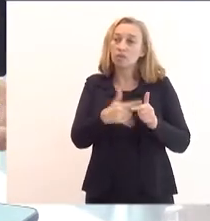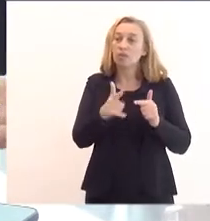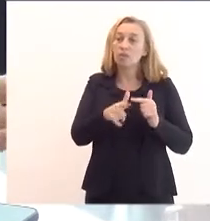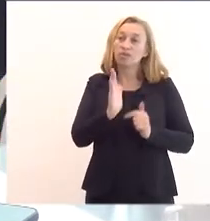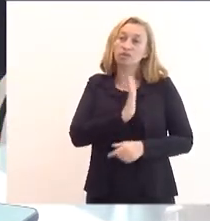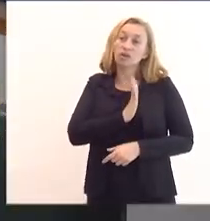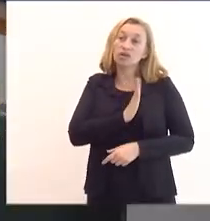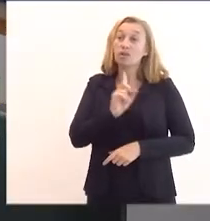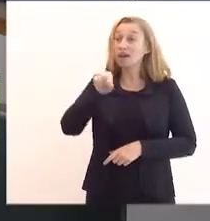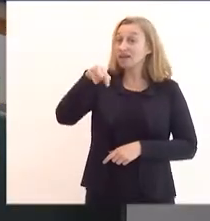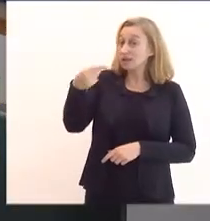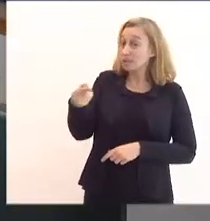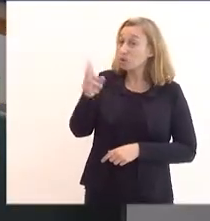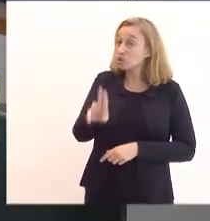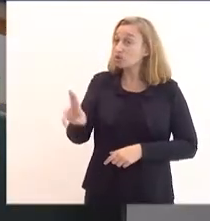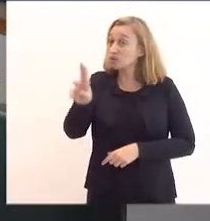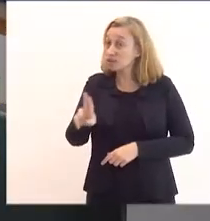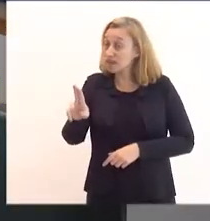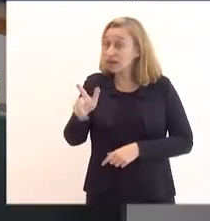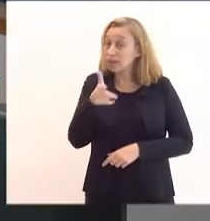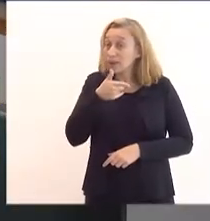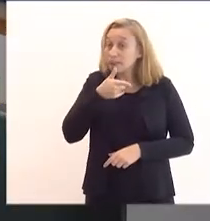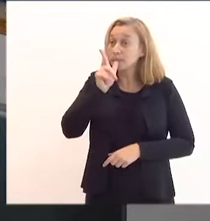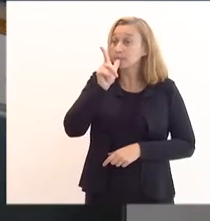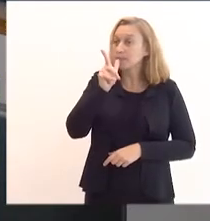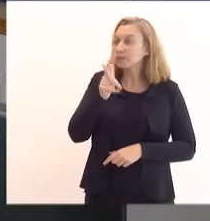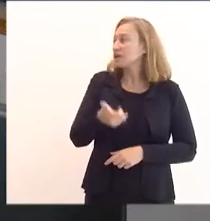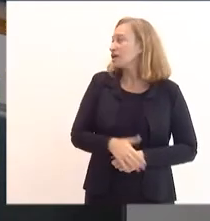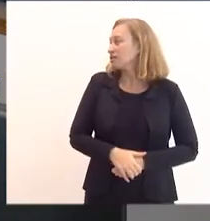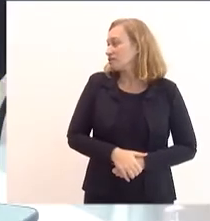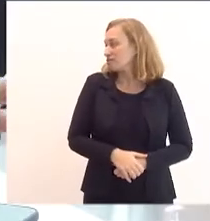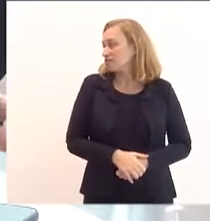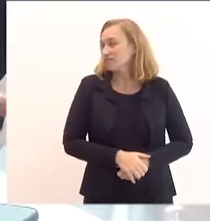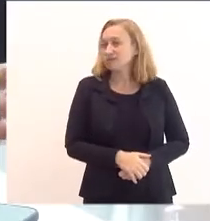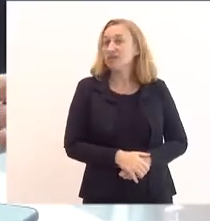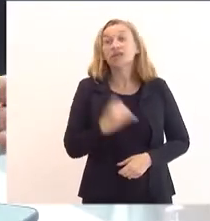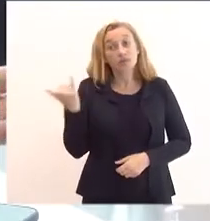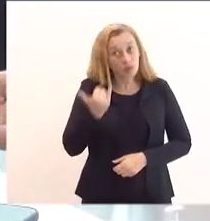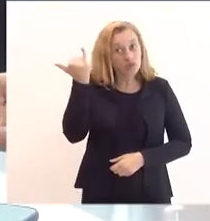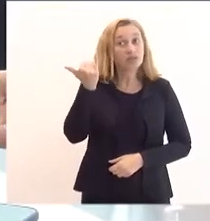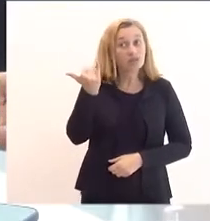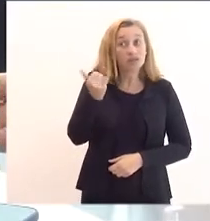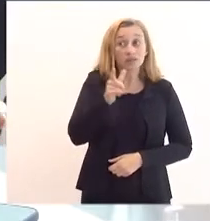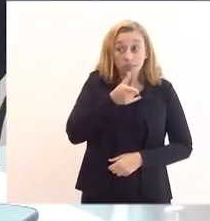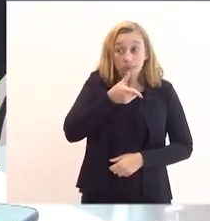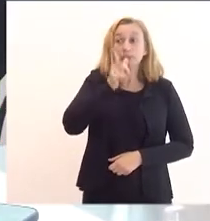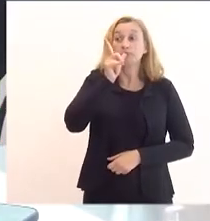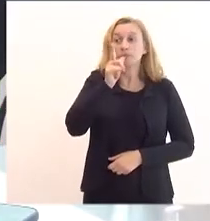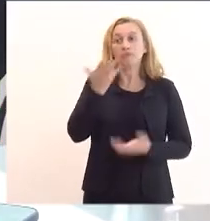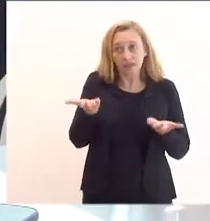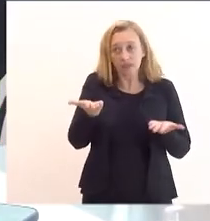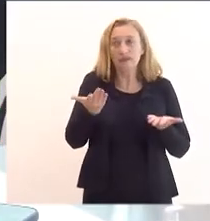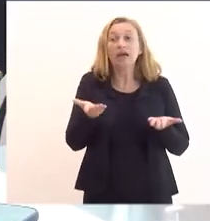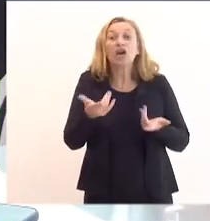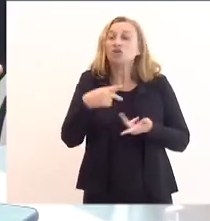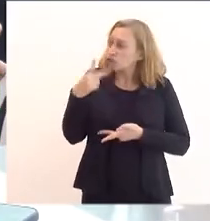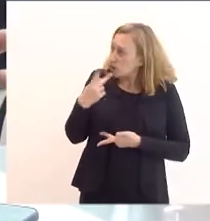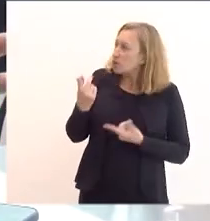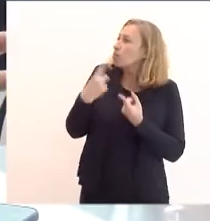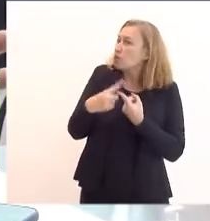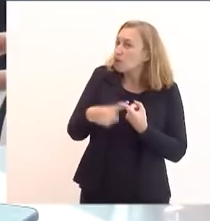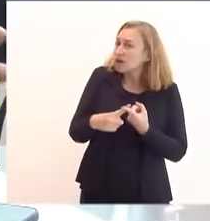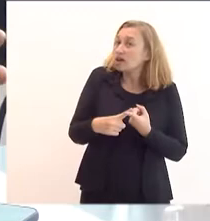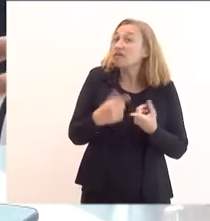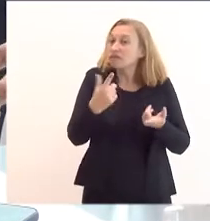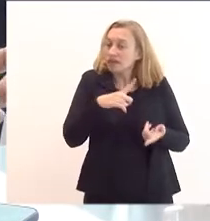vislumbrou, né, ser um medicamento muito importante para a impotência. Né? Estou dizendo isso porque tem